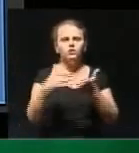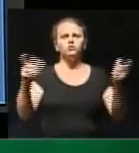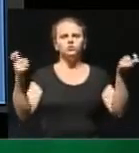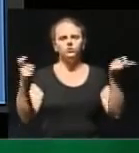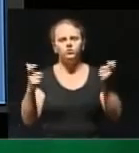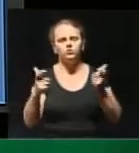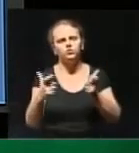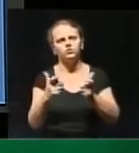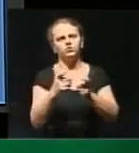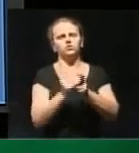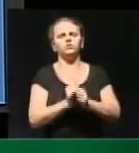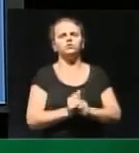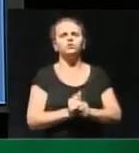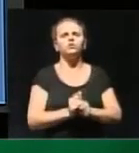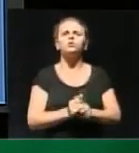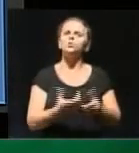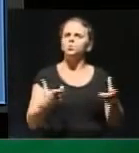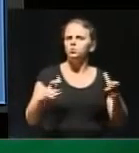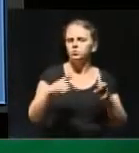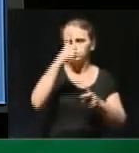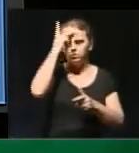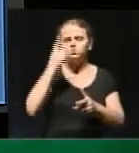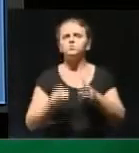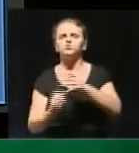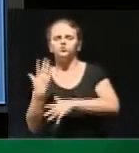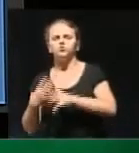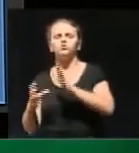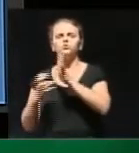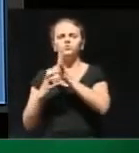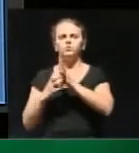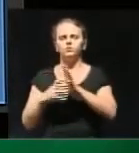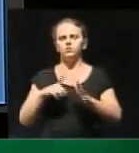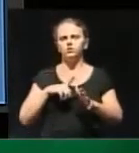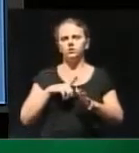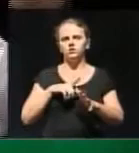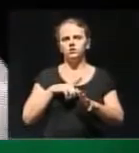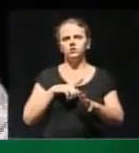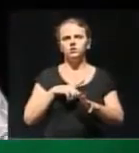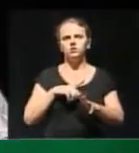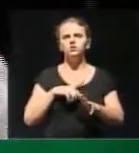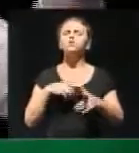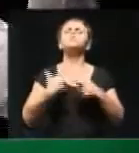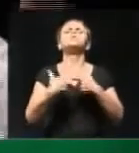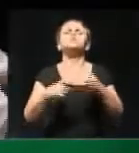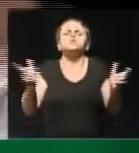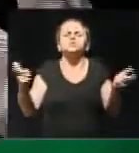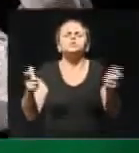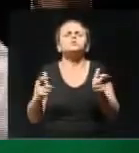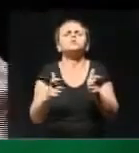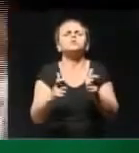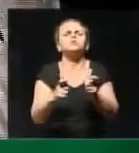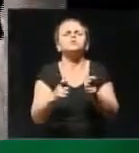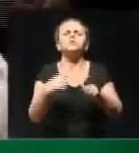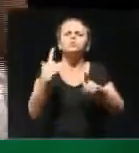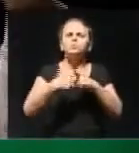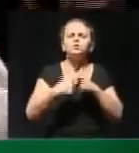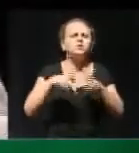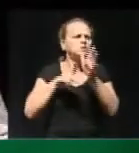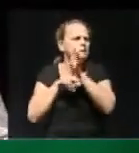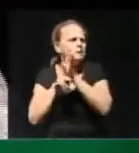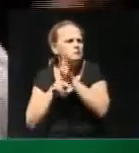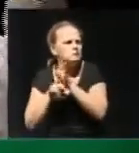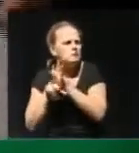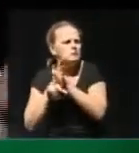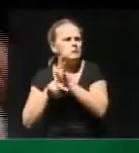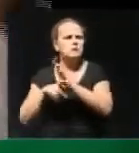também vem caindo o número de casos novos. Por que essa mediana de carga viral vem caindo? Por conta de trabalhos bastante